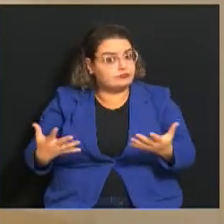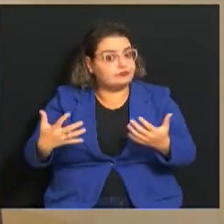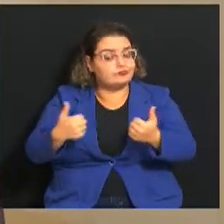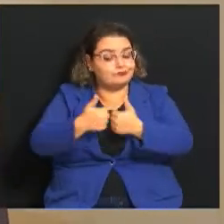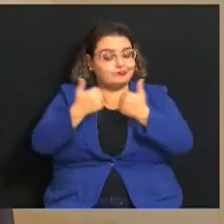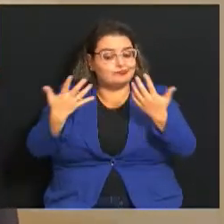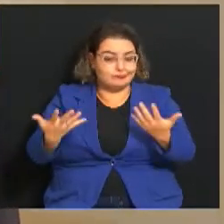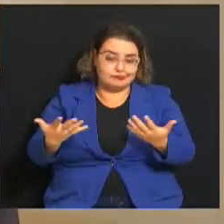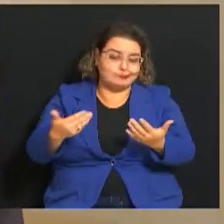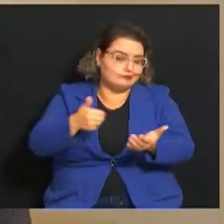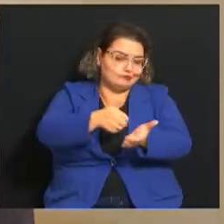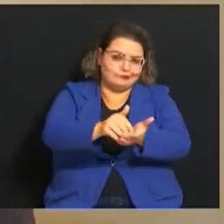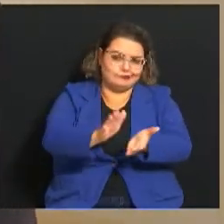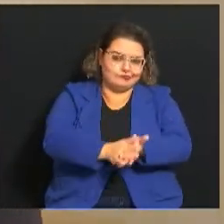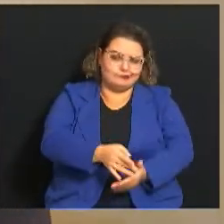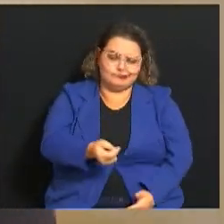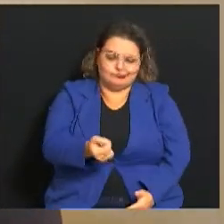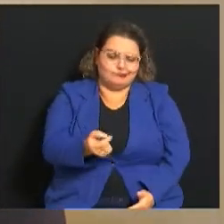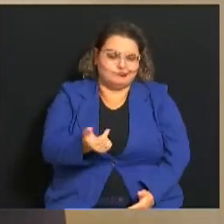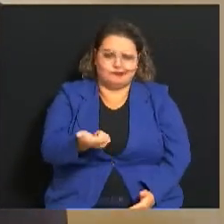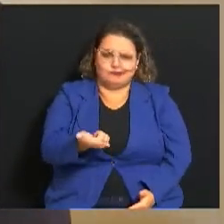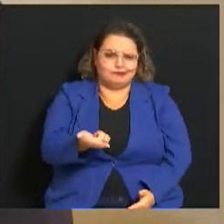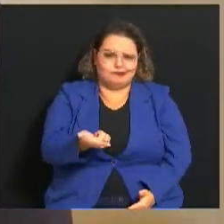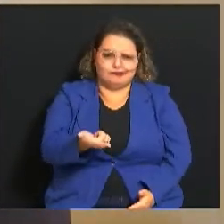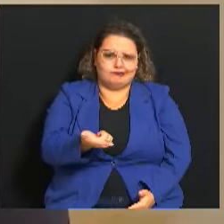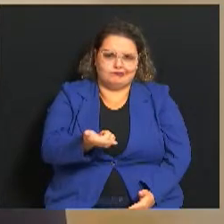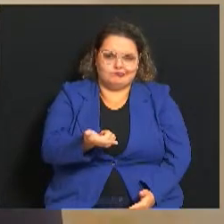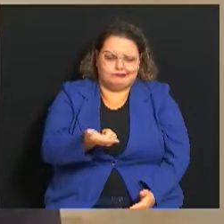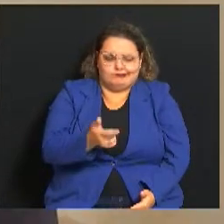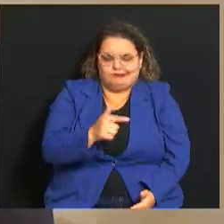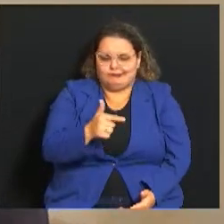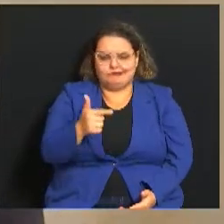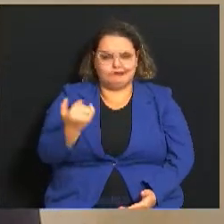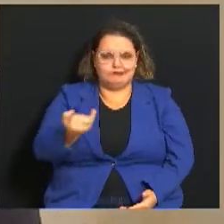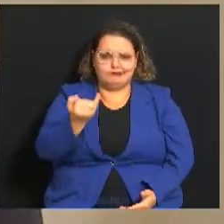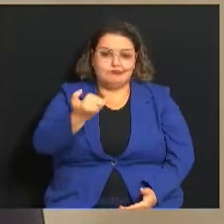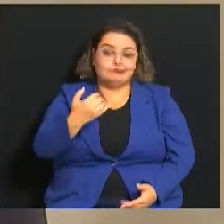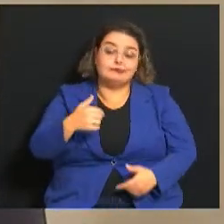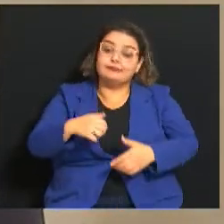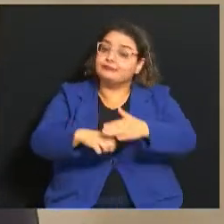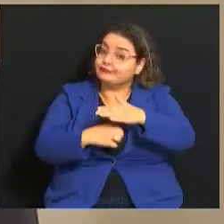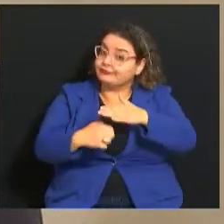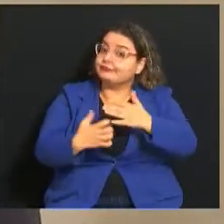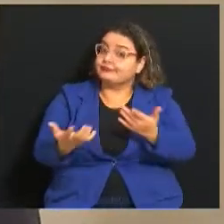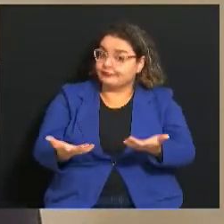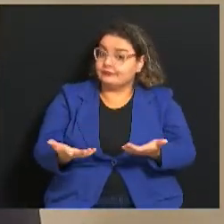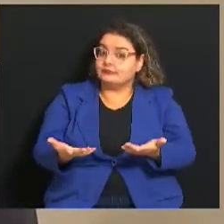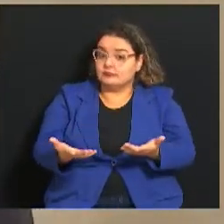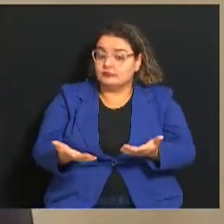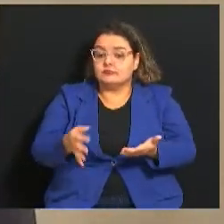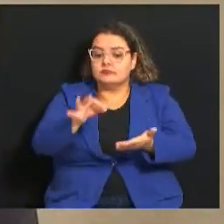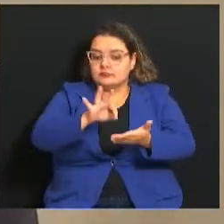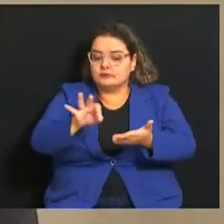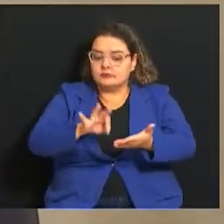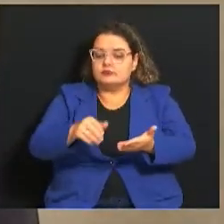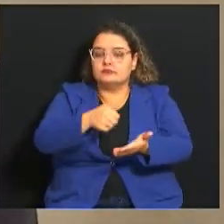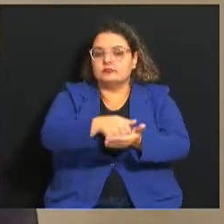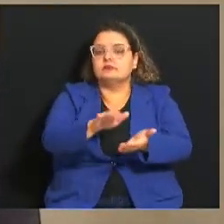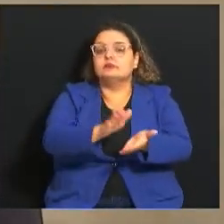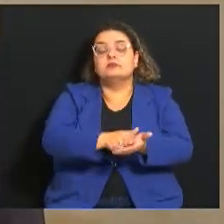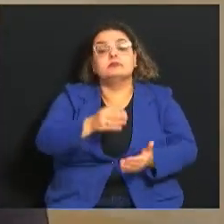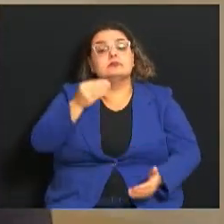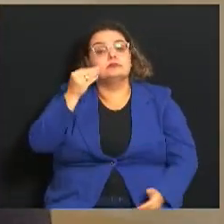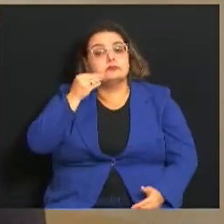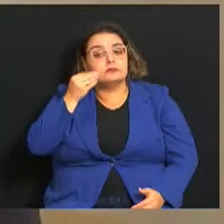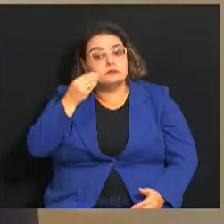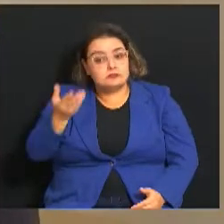irrisória, que significava muito pouco para as empresas. Então, a correção no valor da multa para tentar que